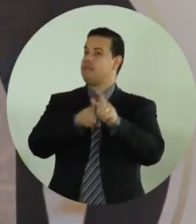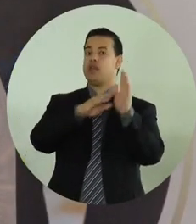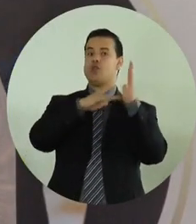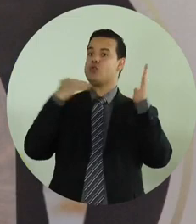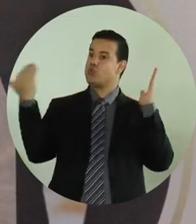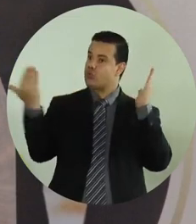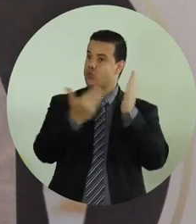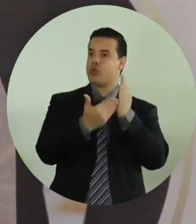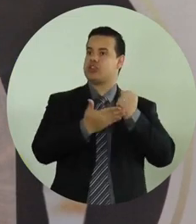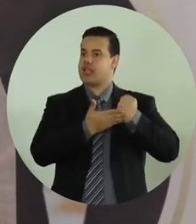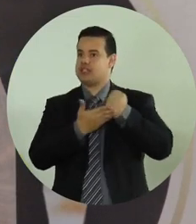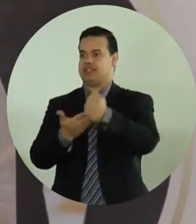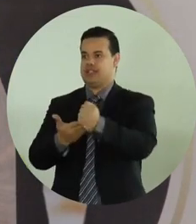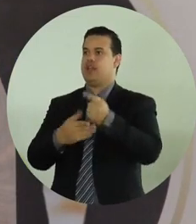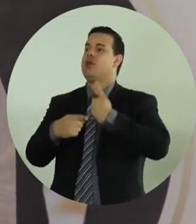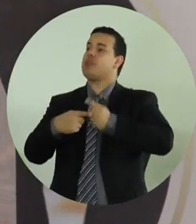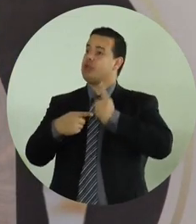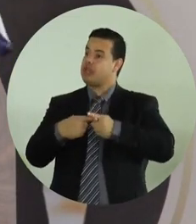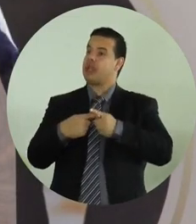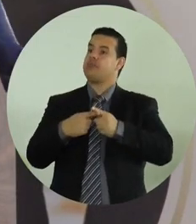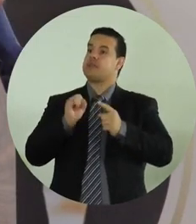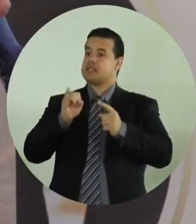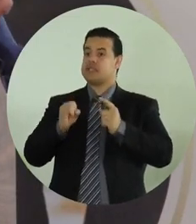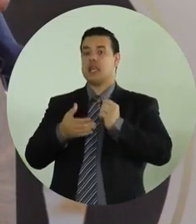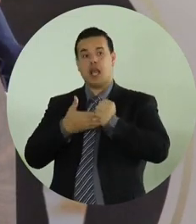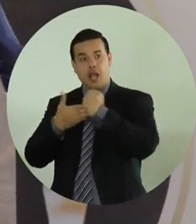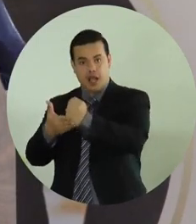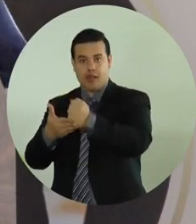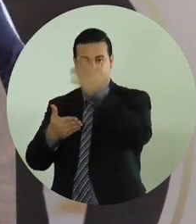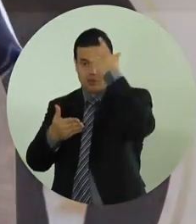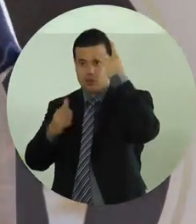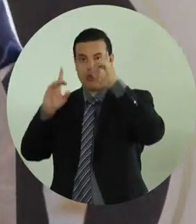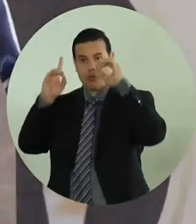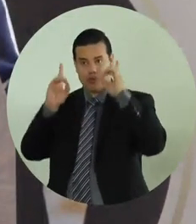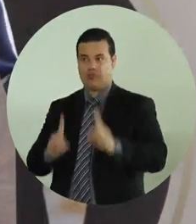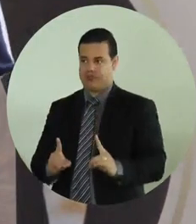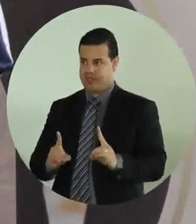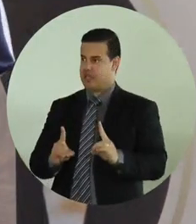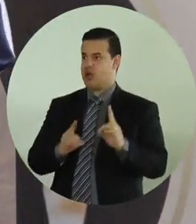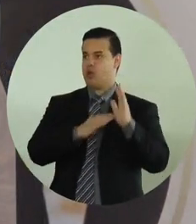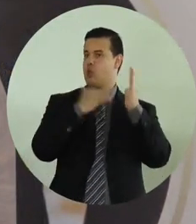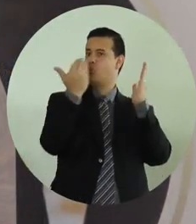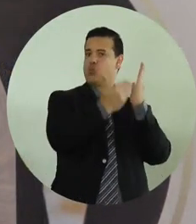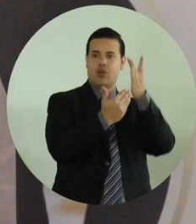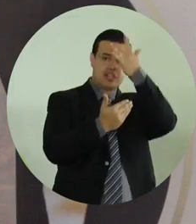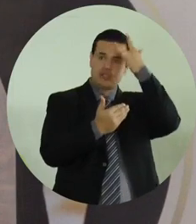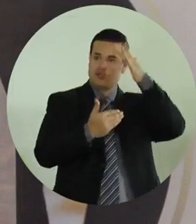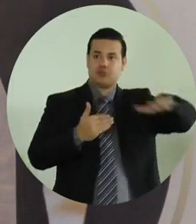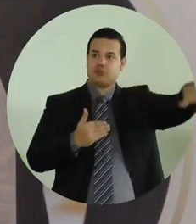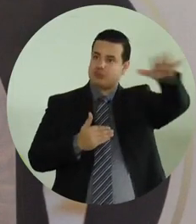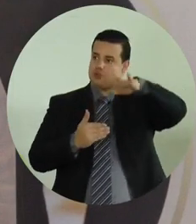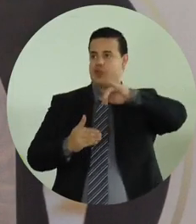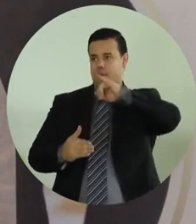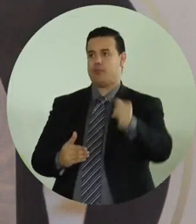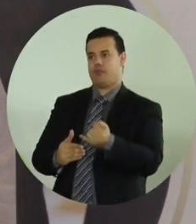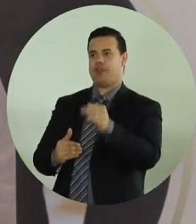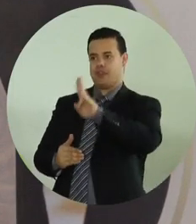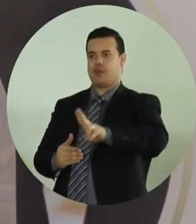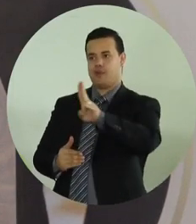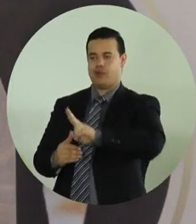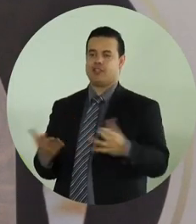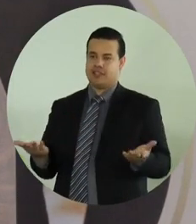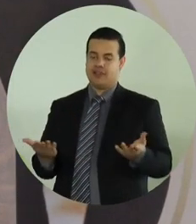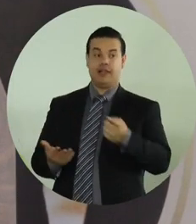Porque o que se faz para a pessoa com deficiência alcança todos os cidadãos. E essa é a magia. Essa é a magia. Quando nós